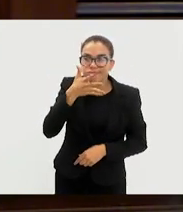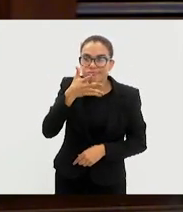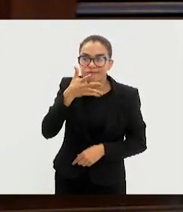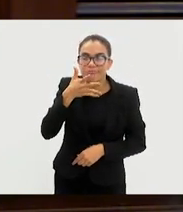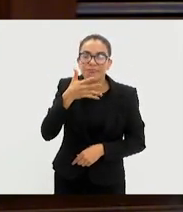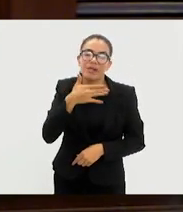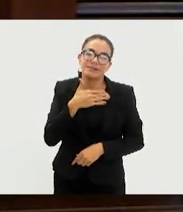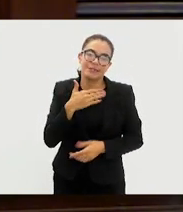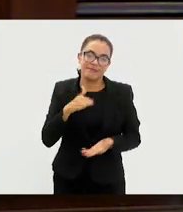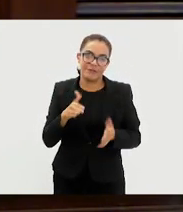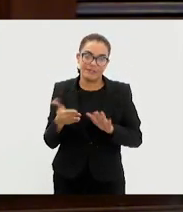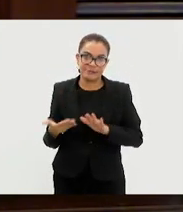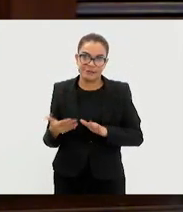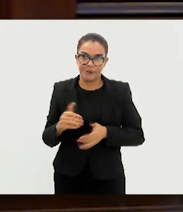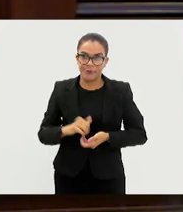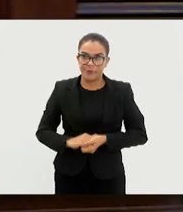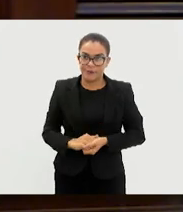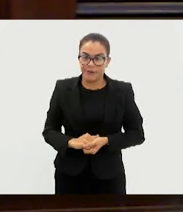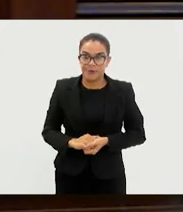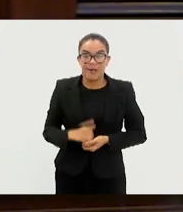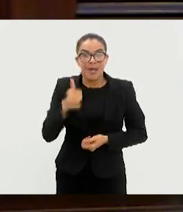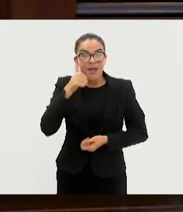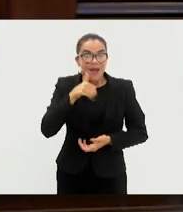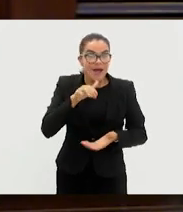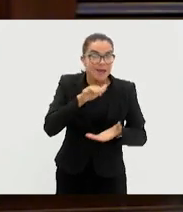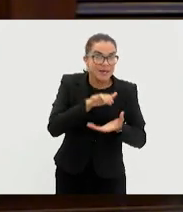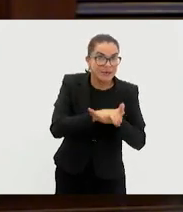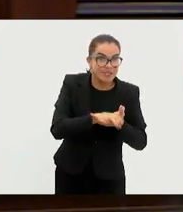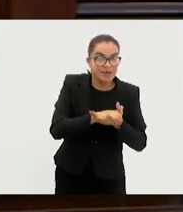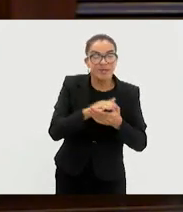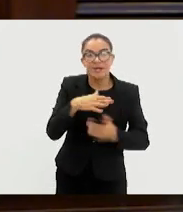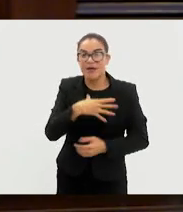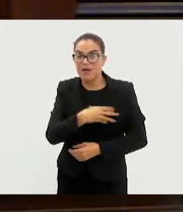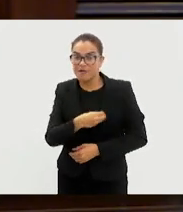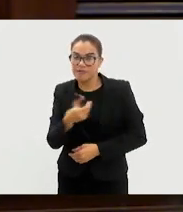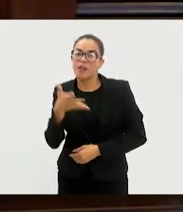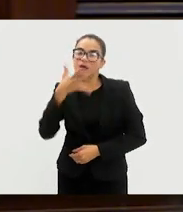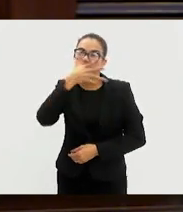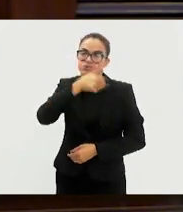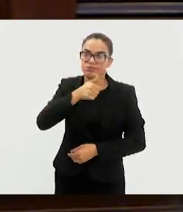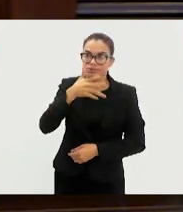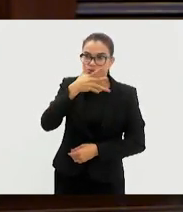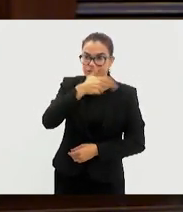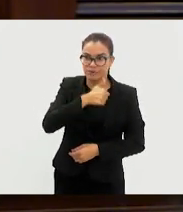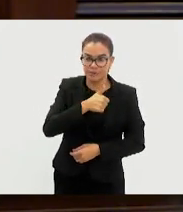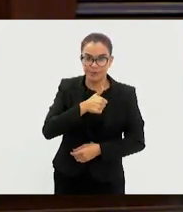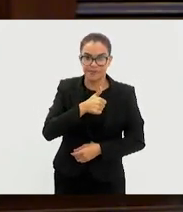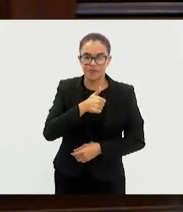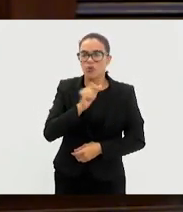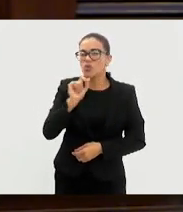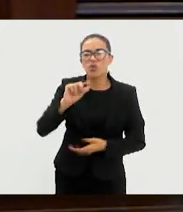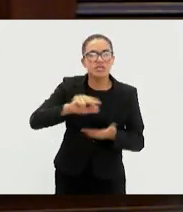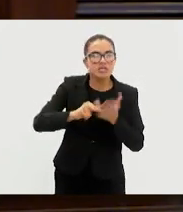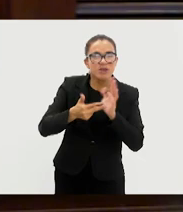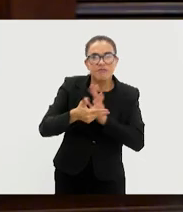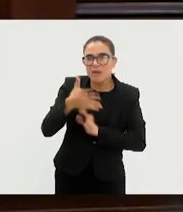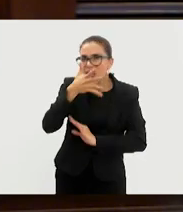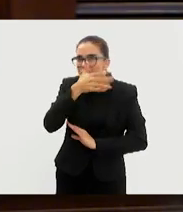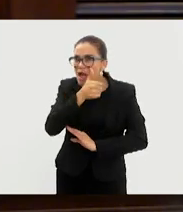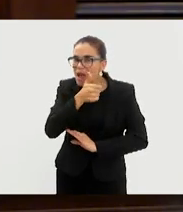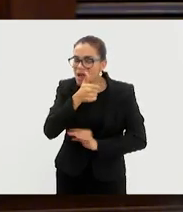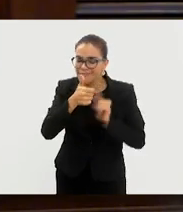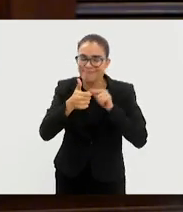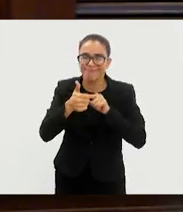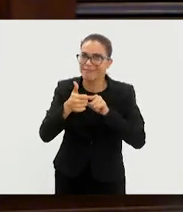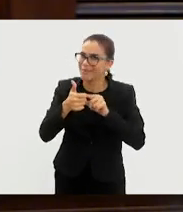faleceu. A esposa e a filha saíram ilesas, quer dizer, ilesas, nós estamos falando de um trauma,